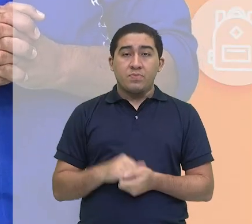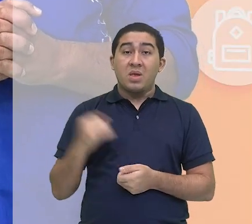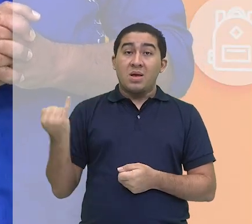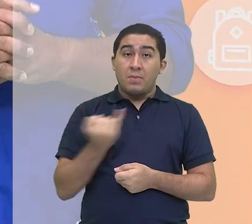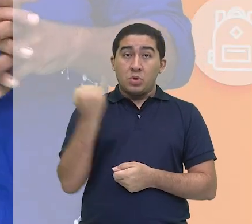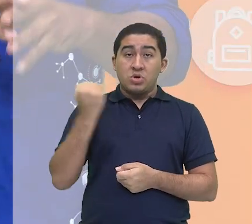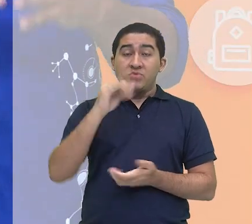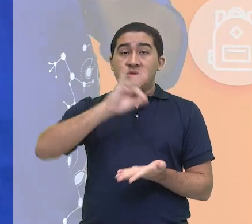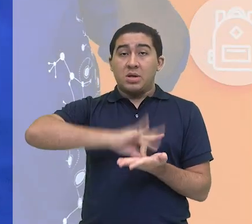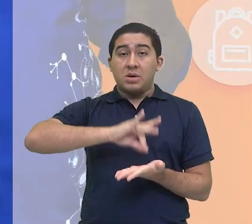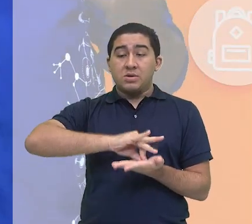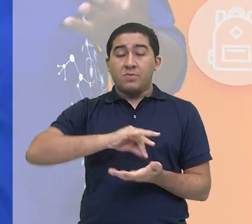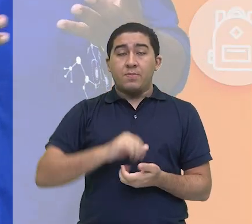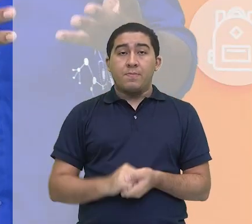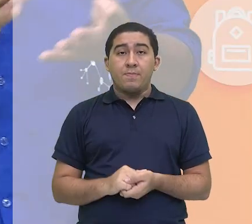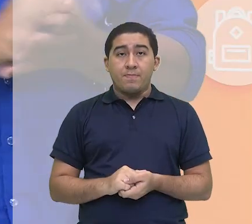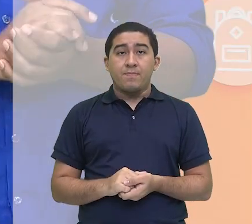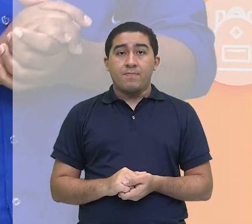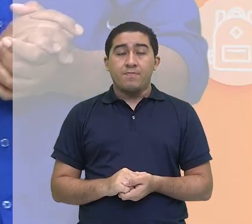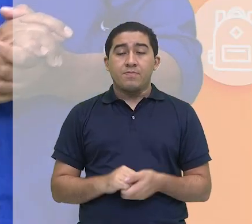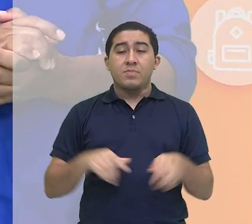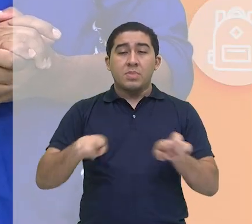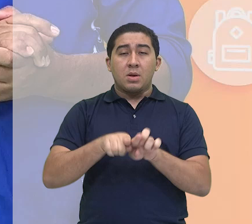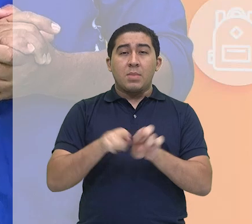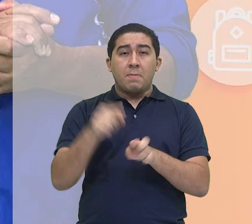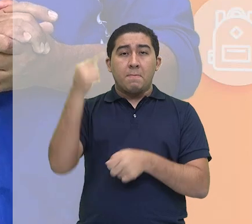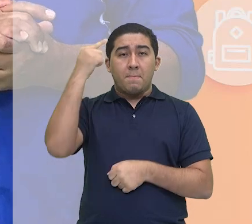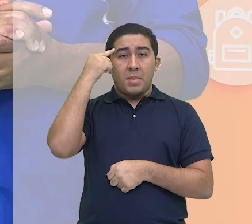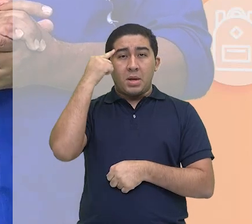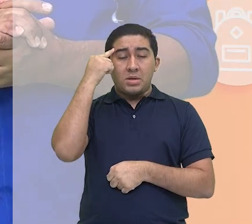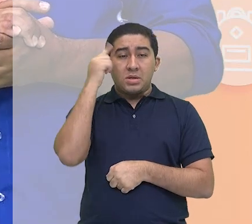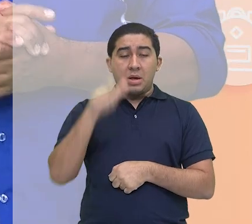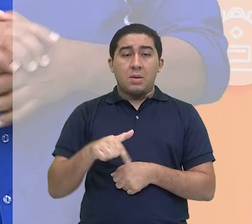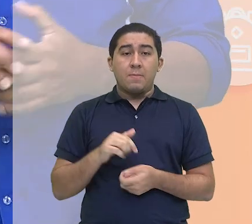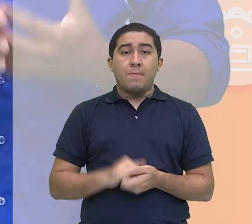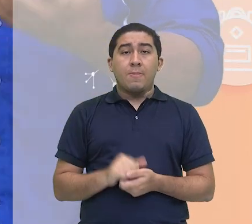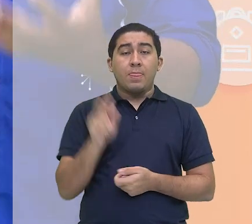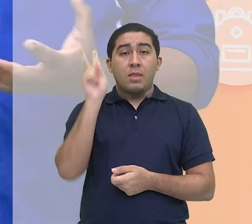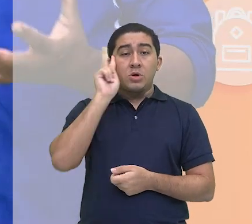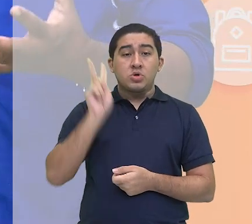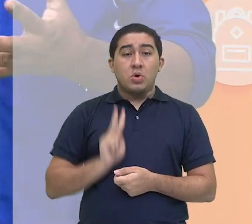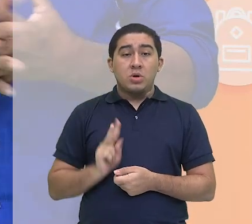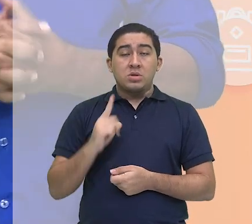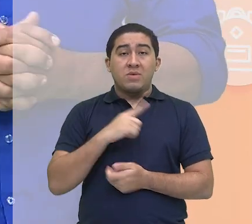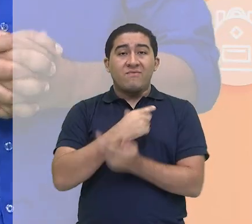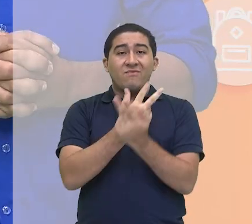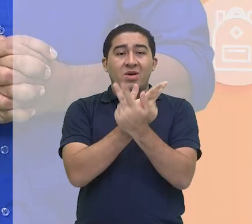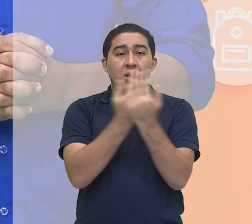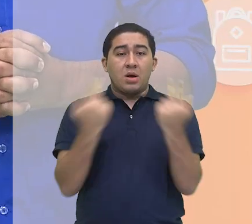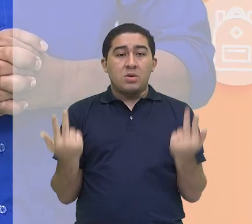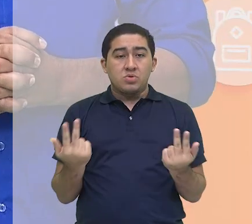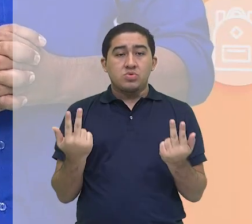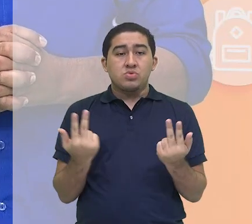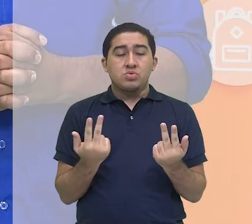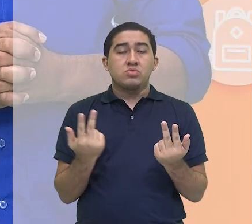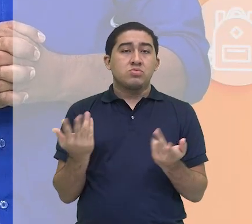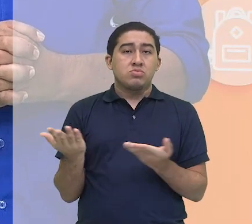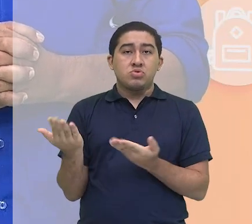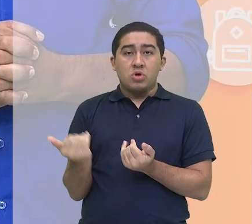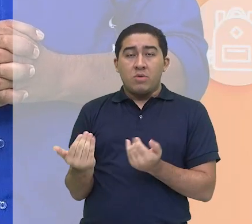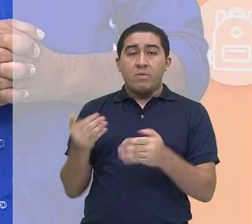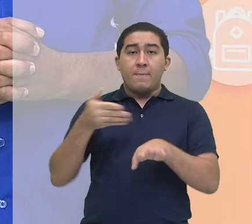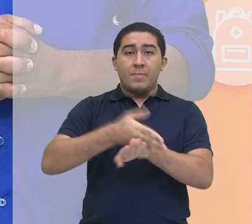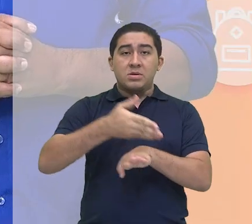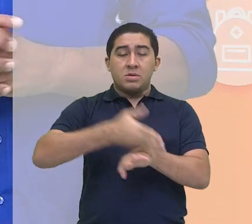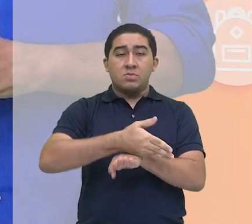participação. E aí nós temos, né, nós podemos falar até que na história mesmo, temos aí muitos jovens que participam, né, de